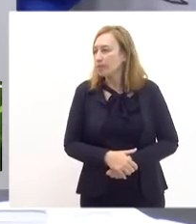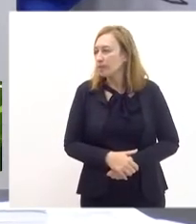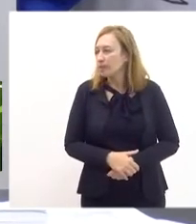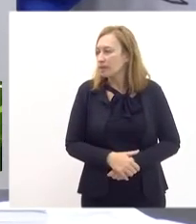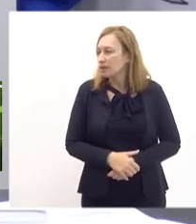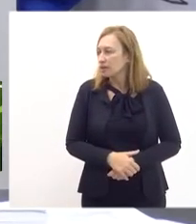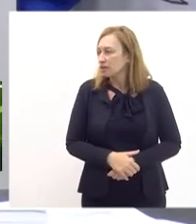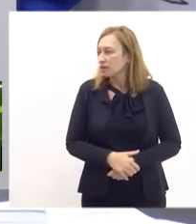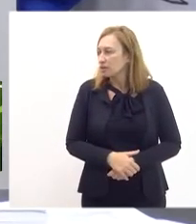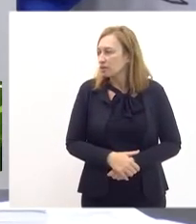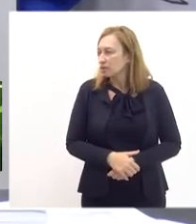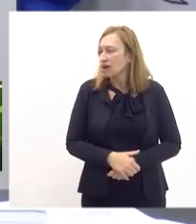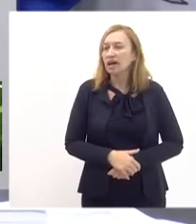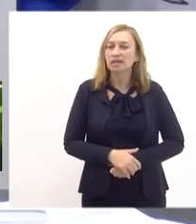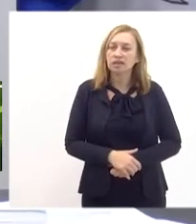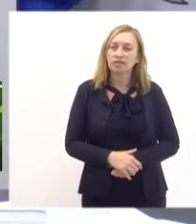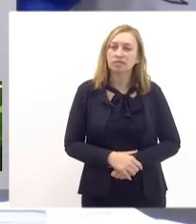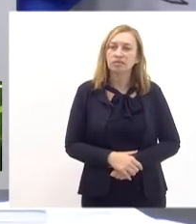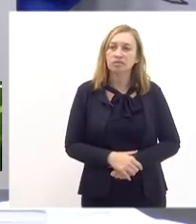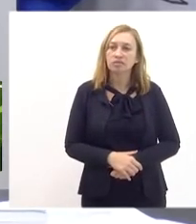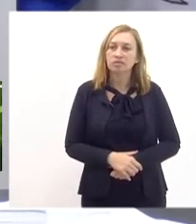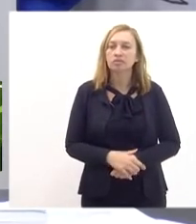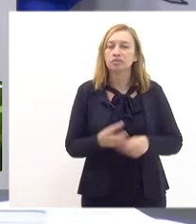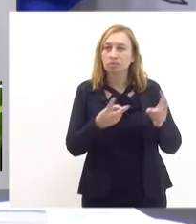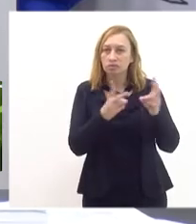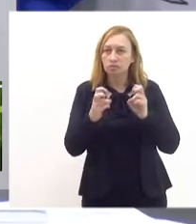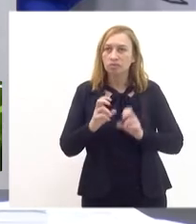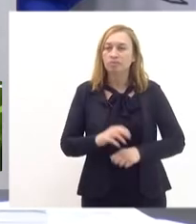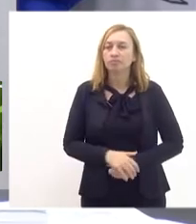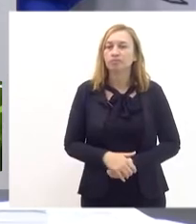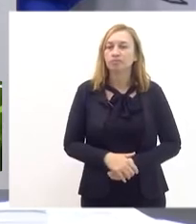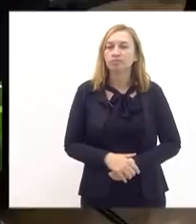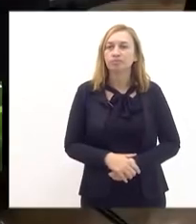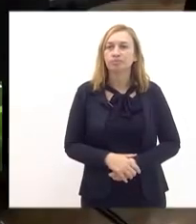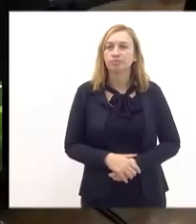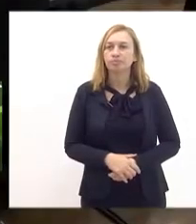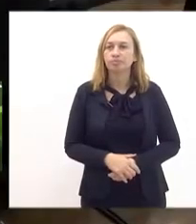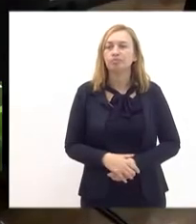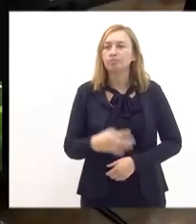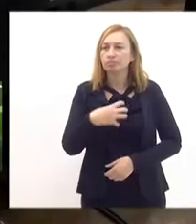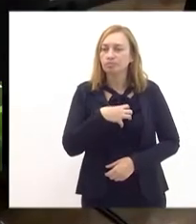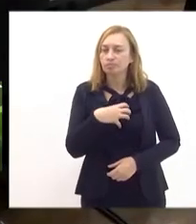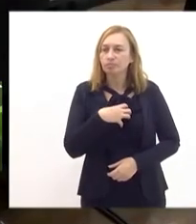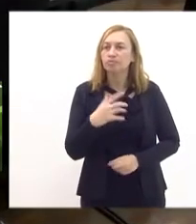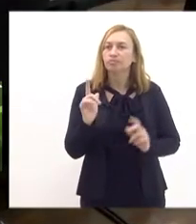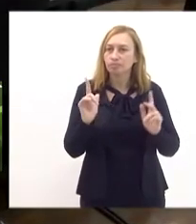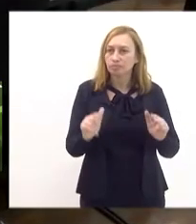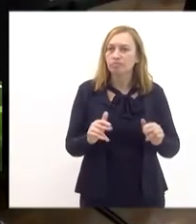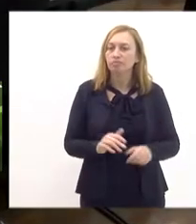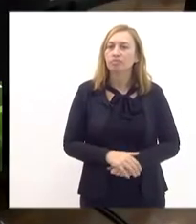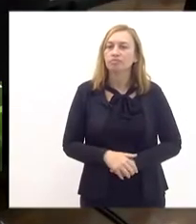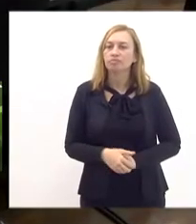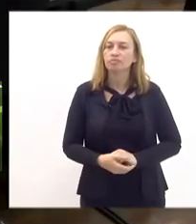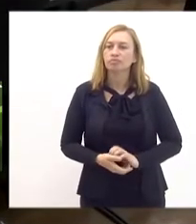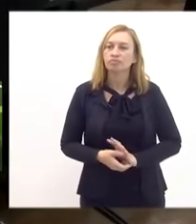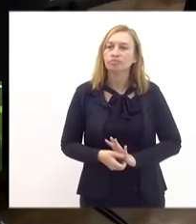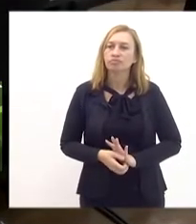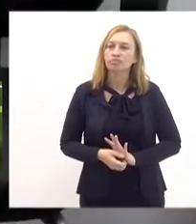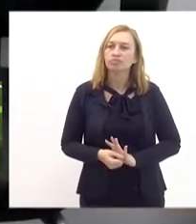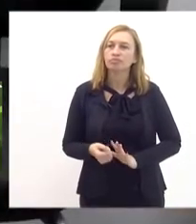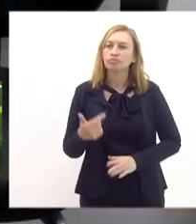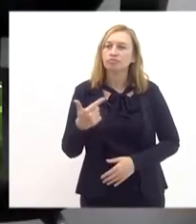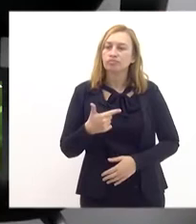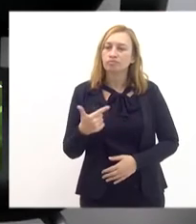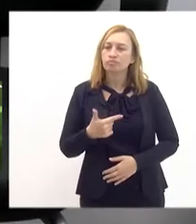haja exigência. Só queria fazer essa observação. É nesse sentido mesmo. A nossa segunda,